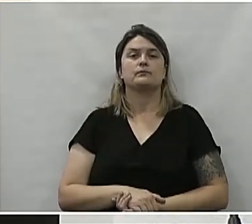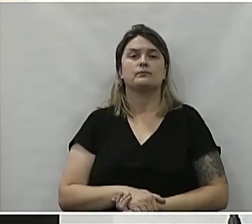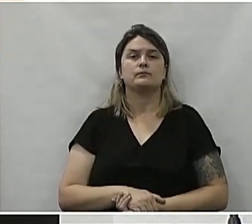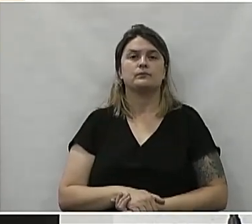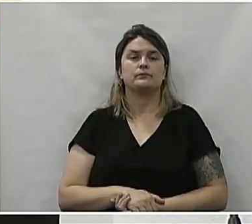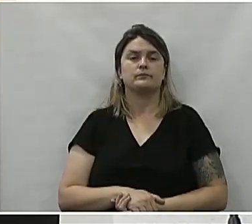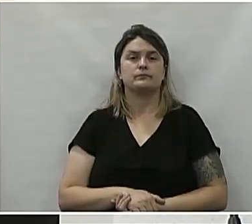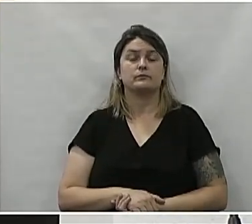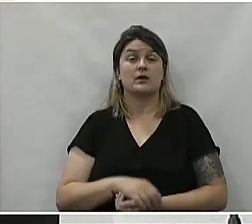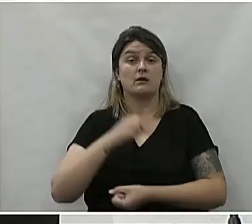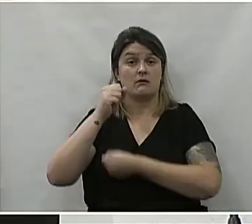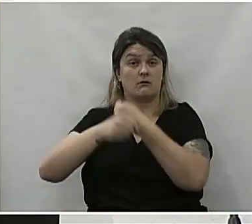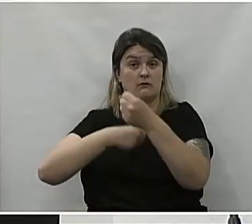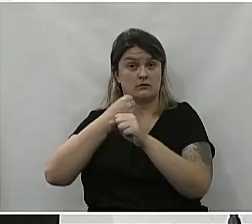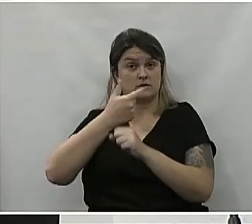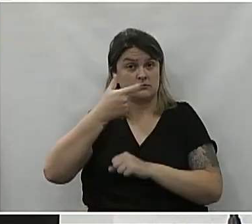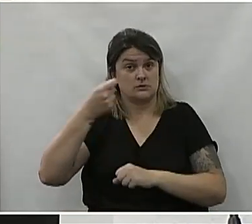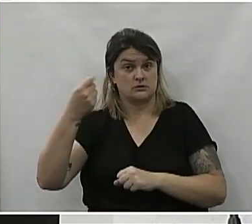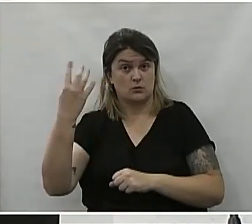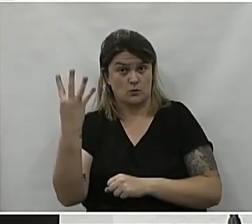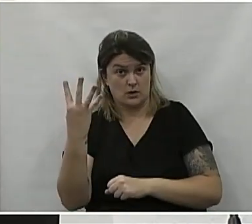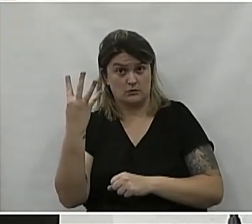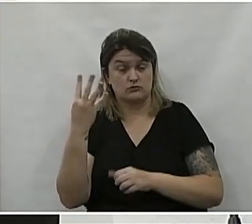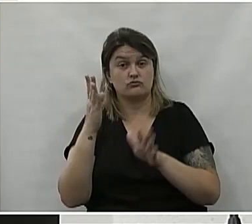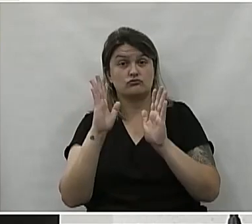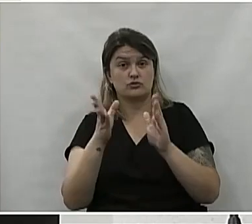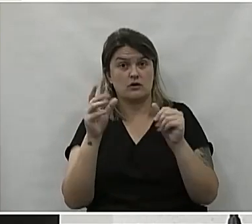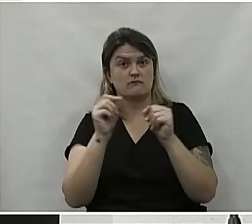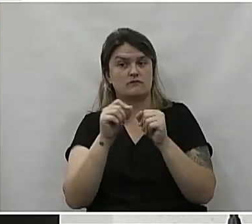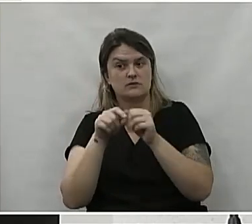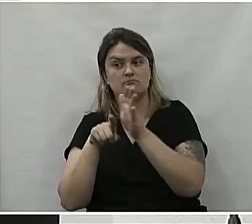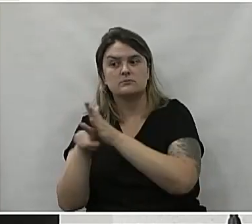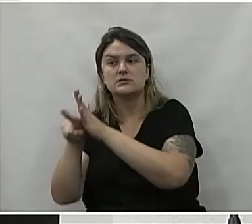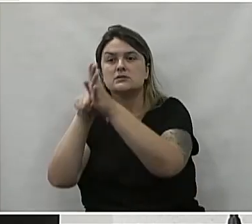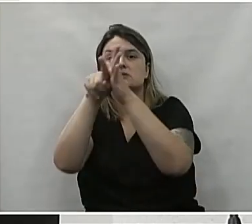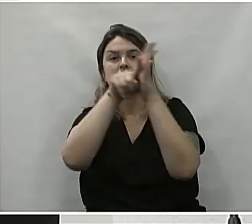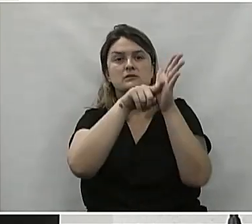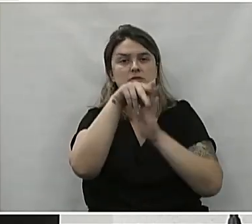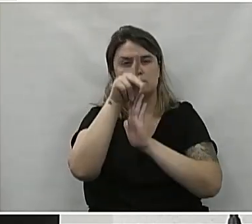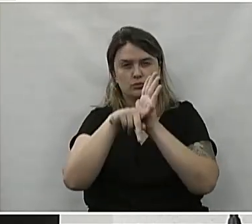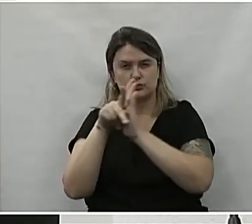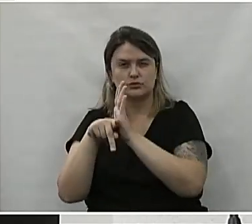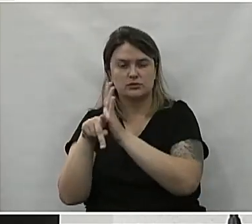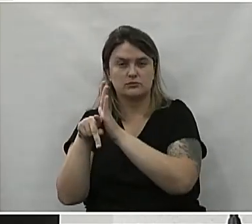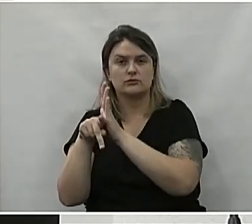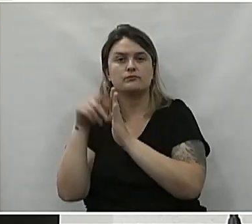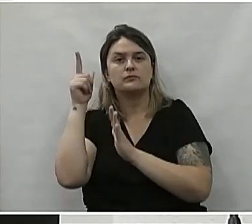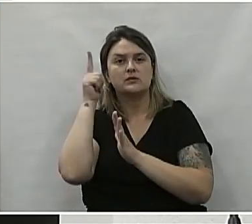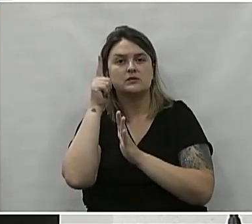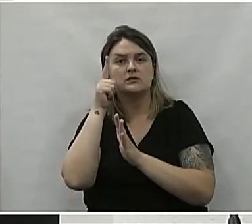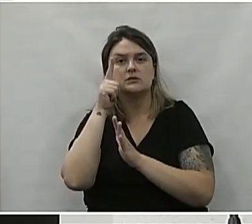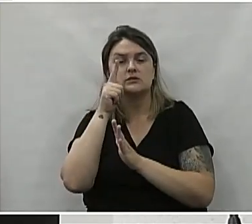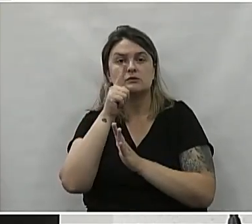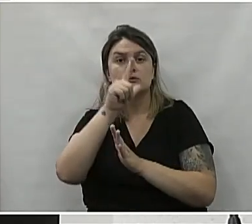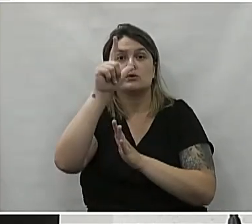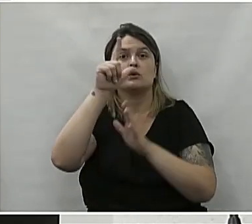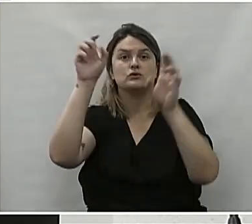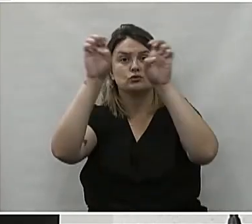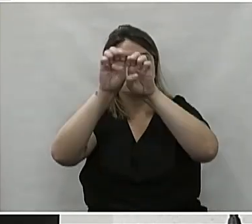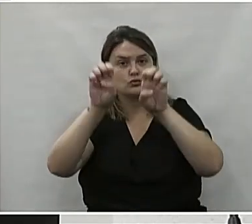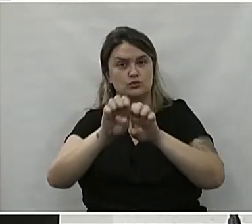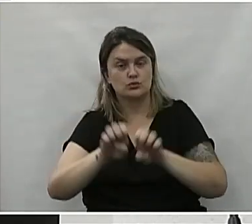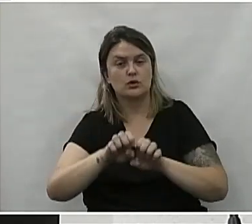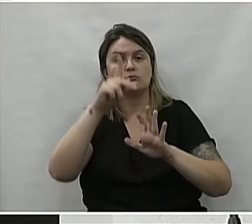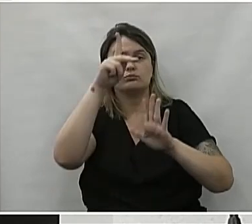Já em 2004 Com a devida Projeção Institucional Desse projeto Ele ganhou Status Estrutura